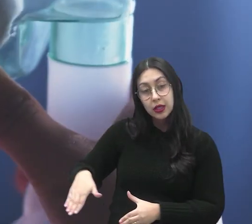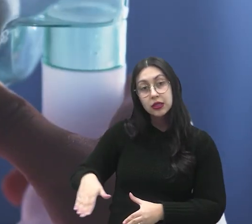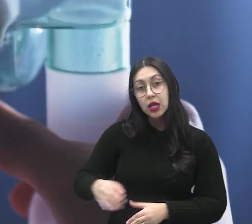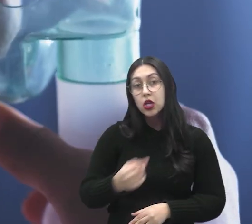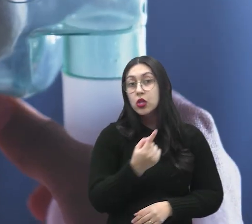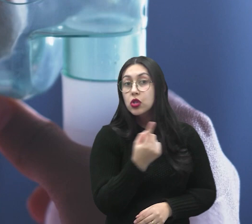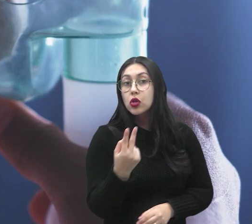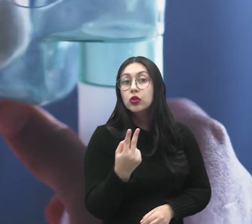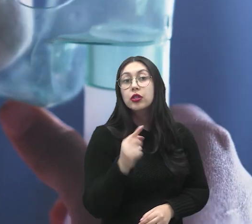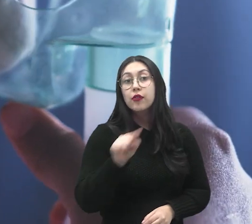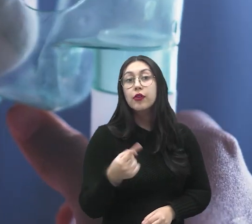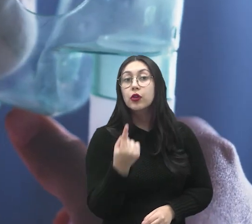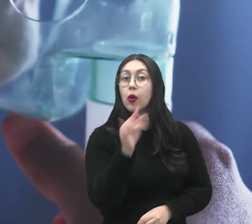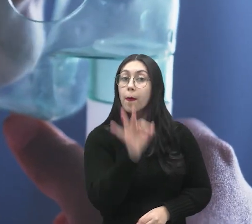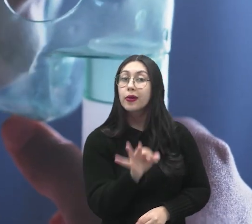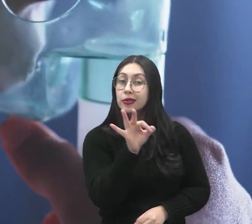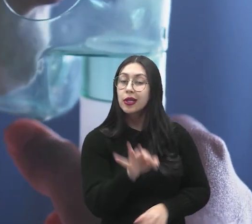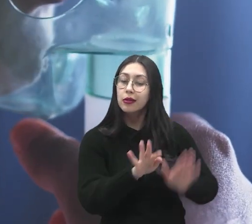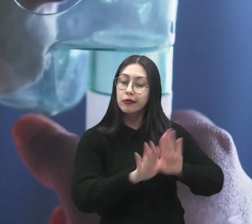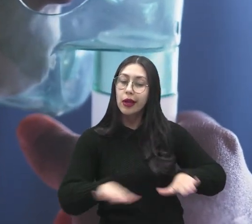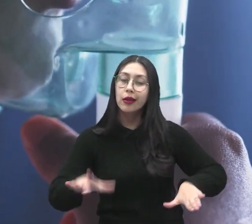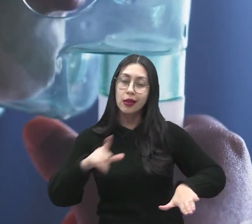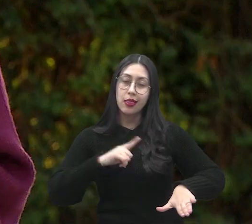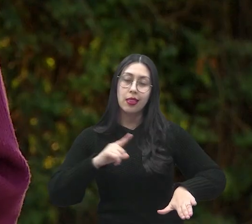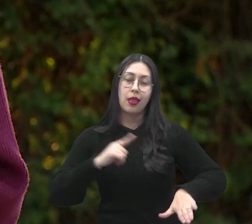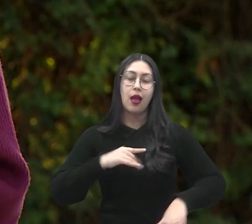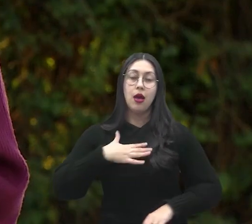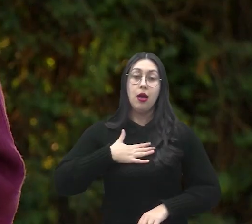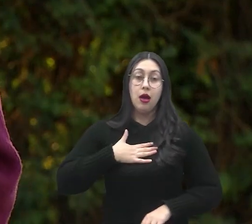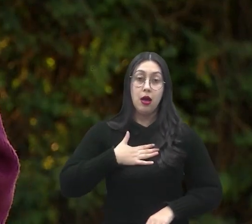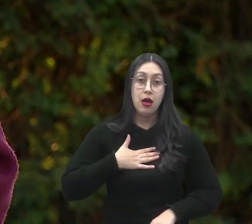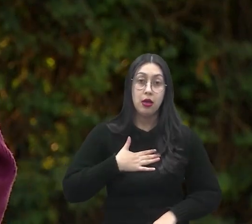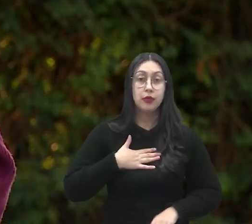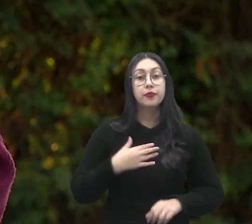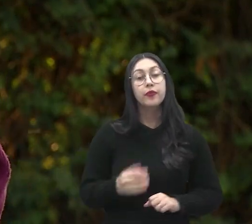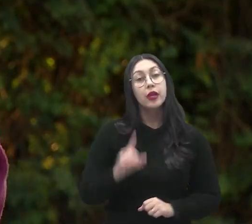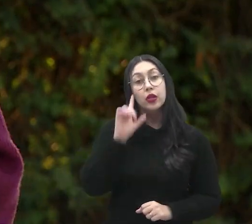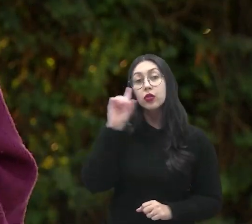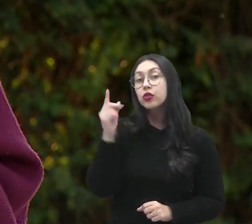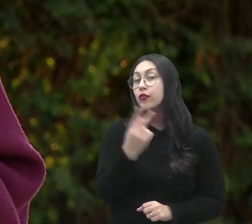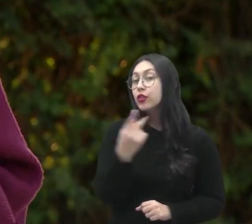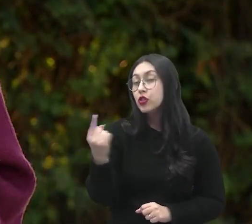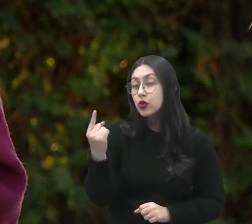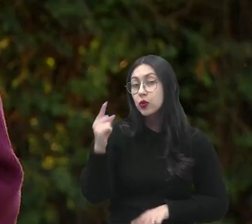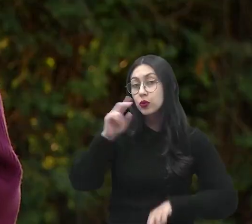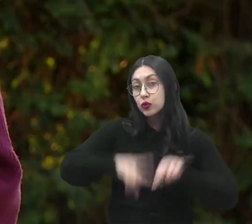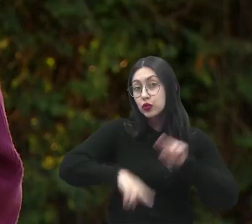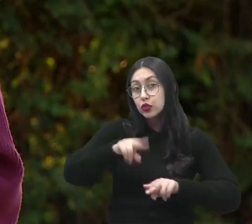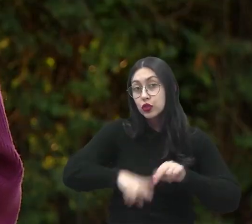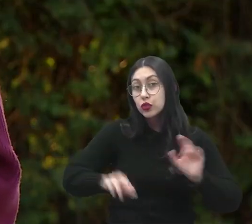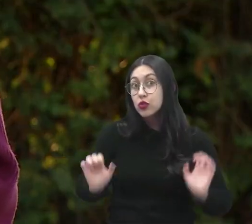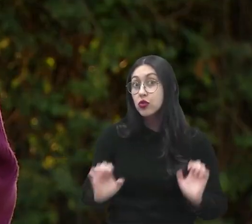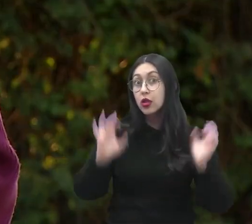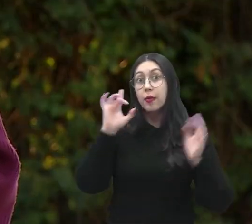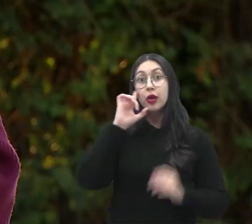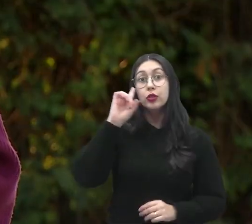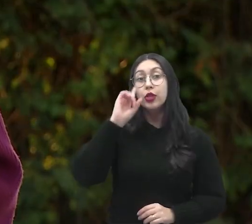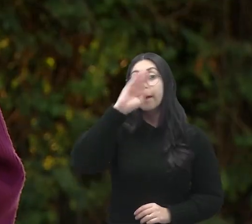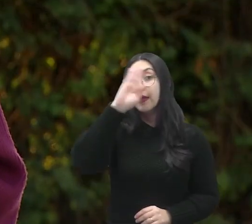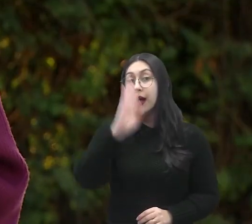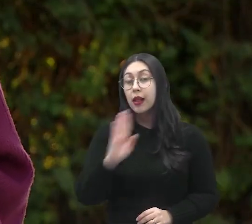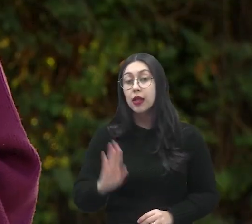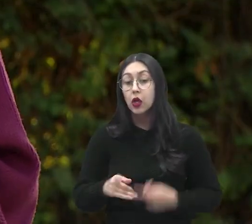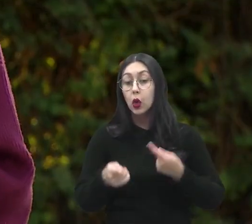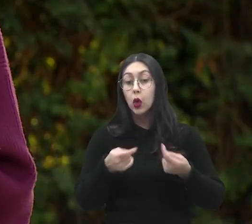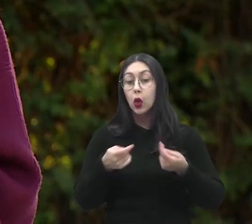12,1% das crianças brasileiras sofrem com a doença. O dia 21 de junho celebra o Dia Nacional de Controle